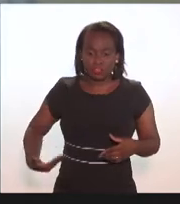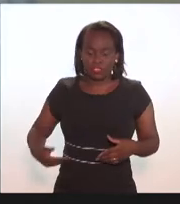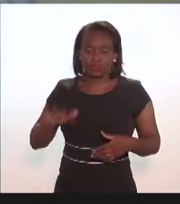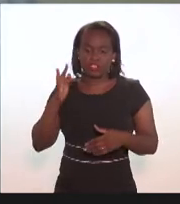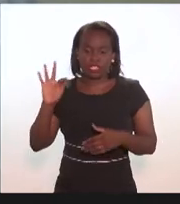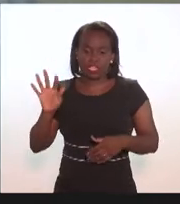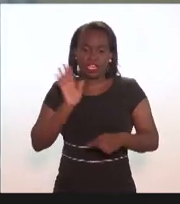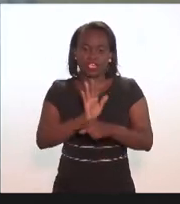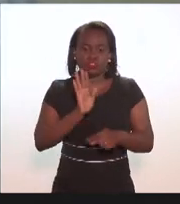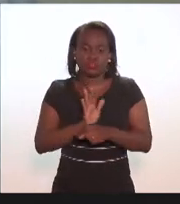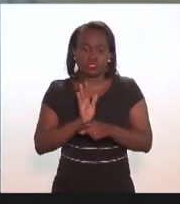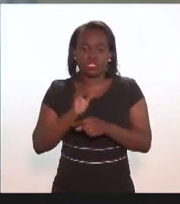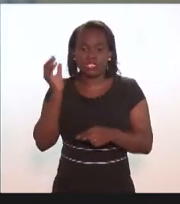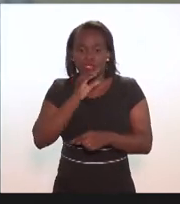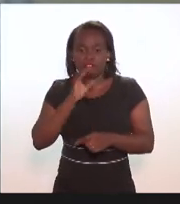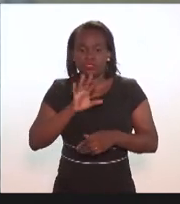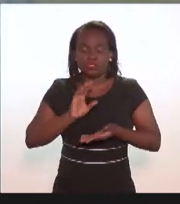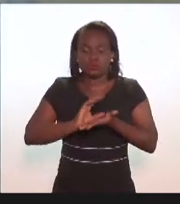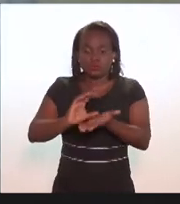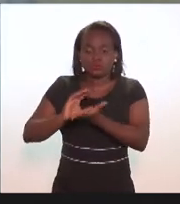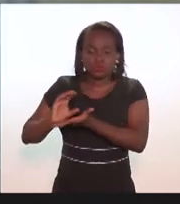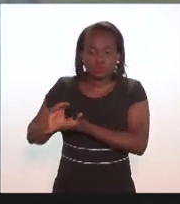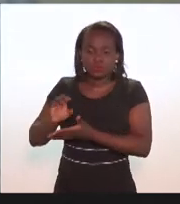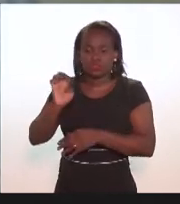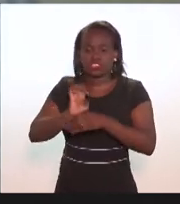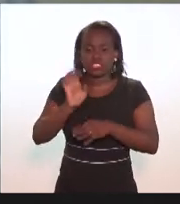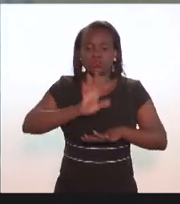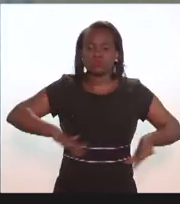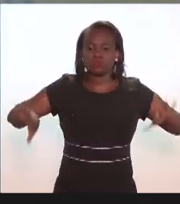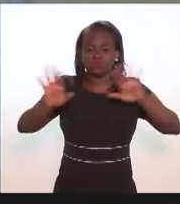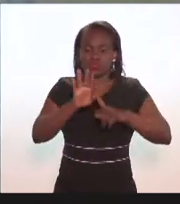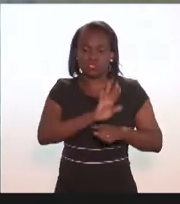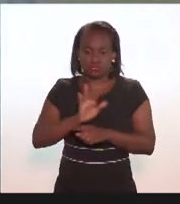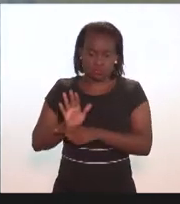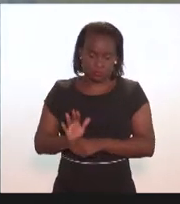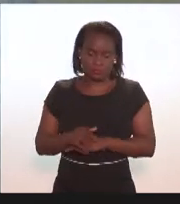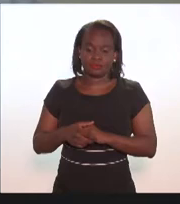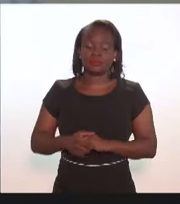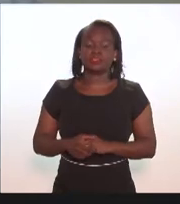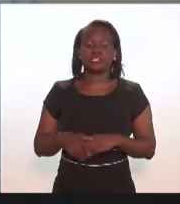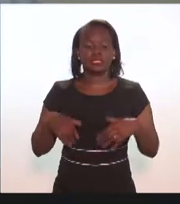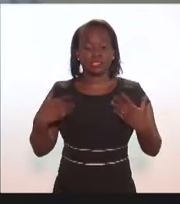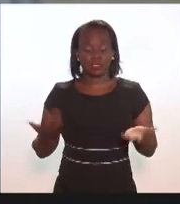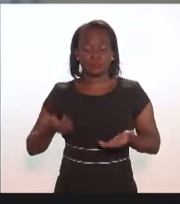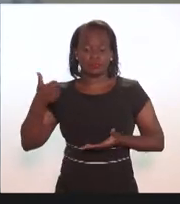auxílio emergencial que houve a todos os estados. Então, naquele primeiro momento,